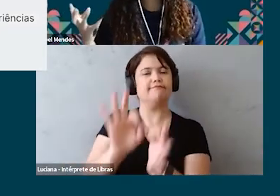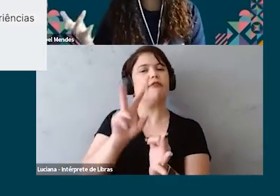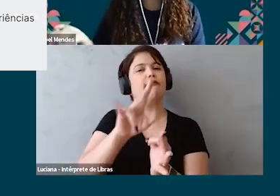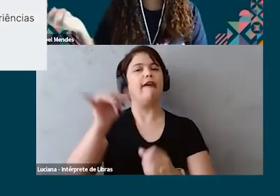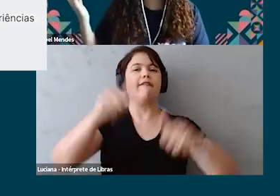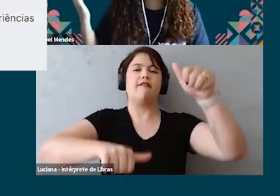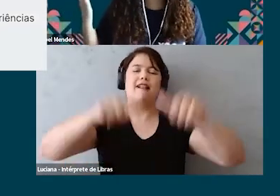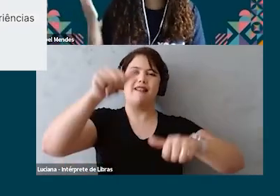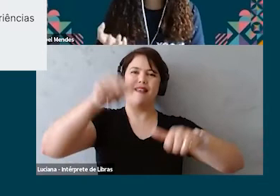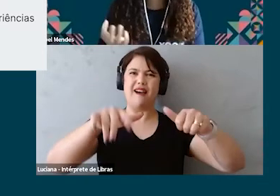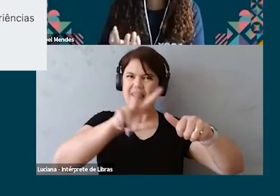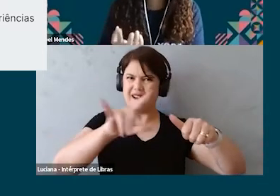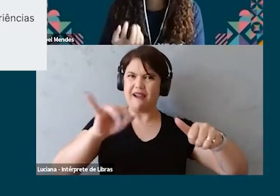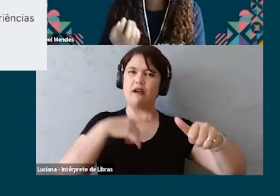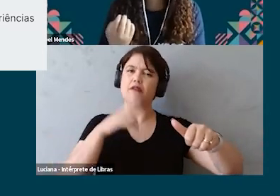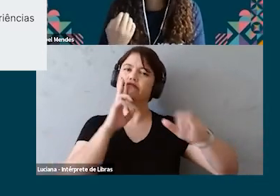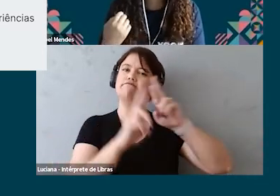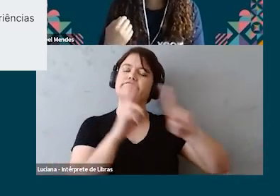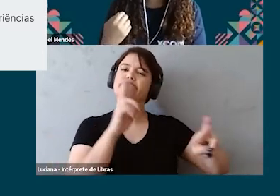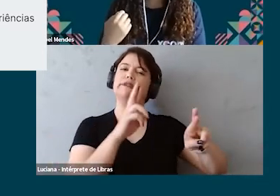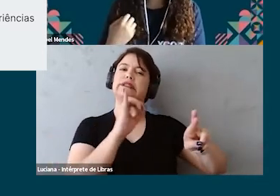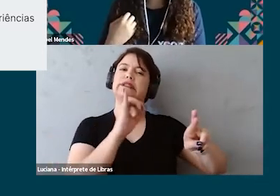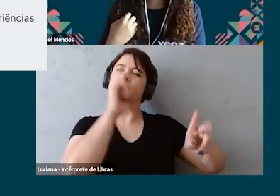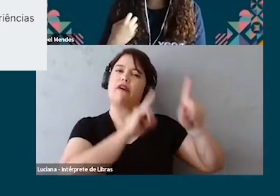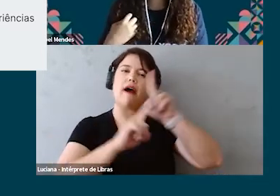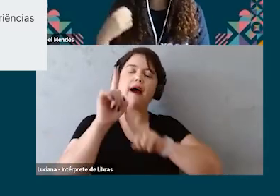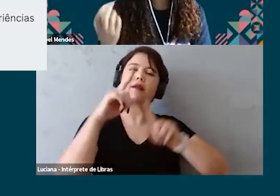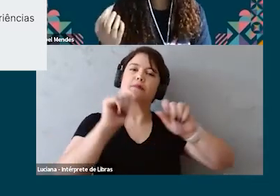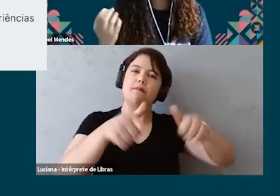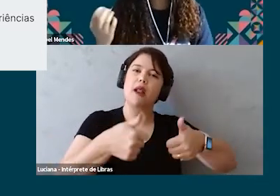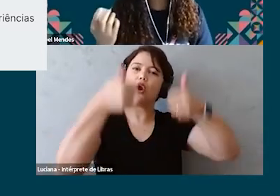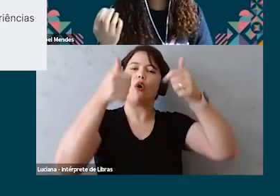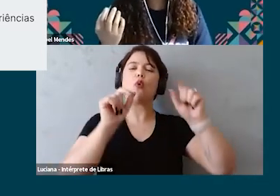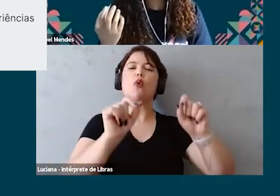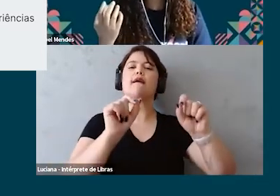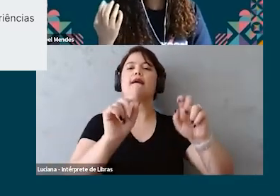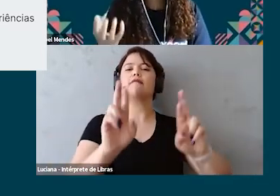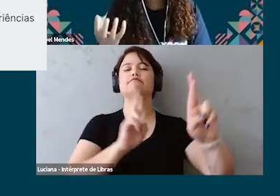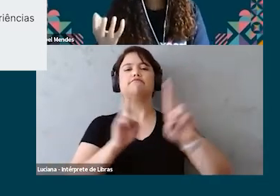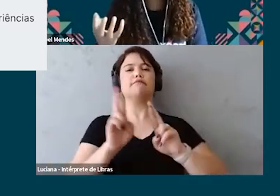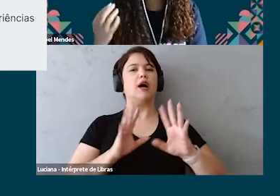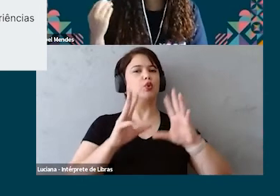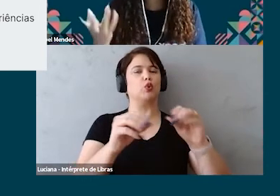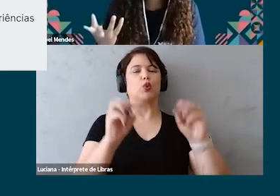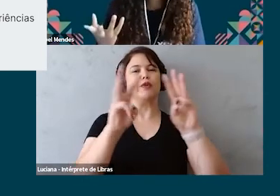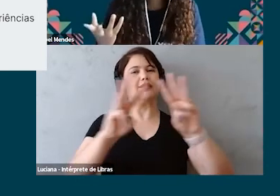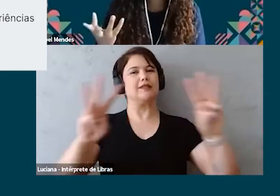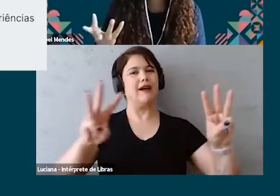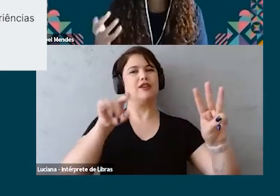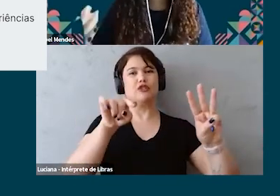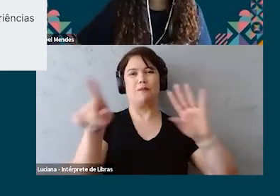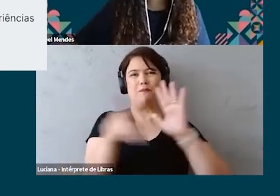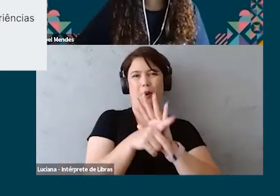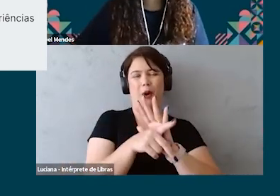fazer aquela avaliação, vão reportar os erros e vão trazer a sua experiência, se aquele site, aquele